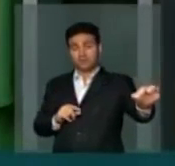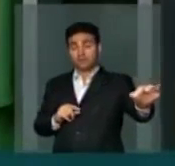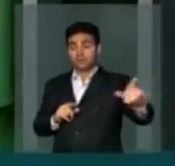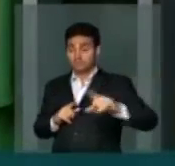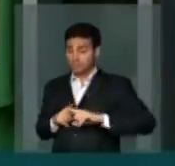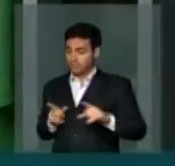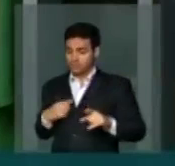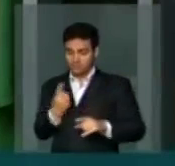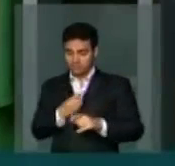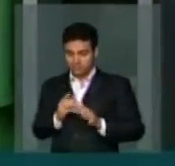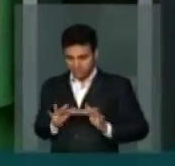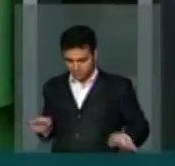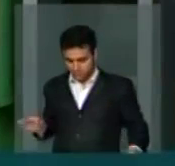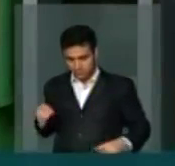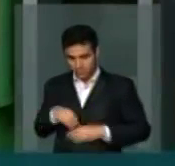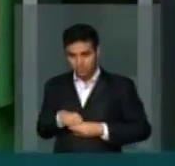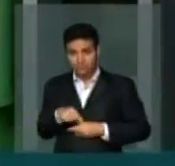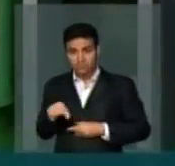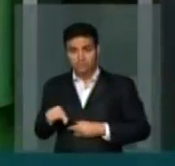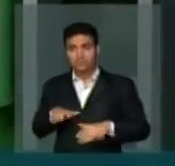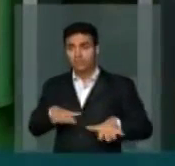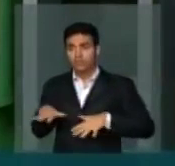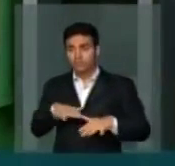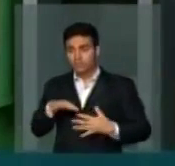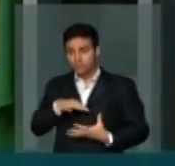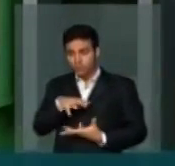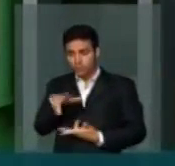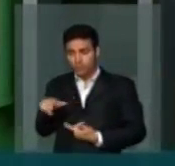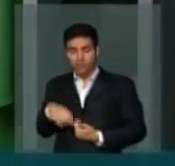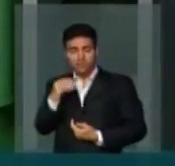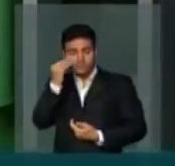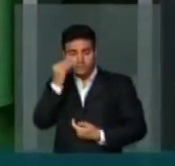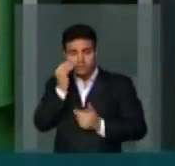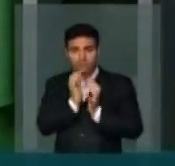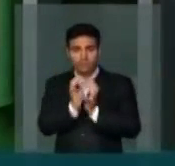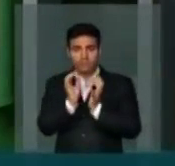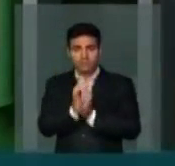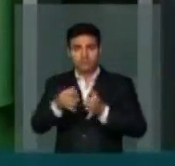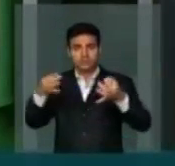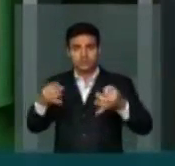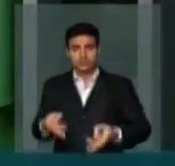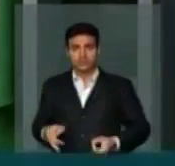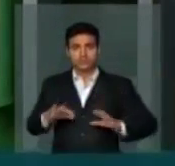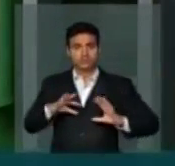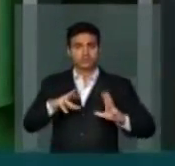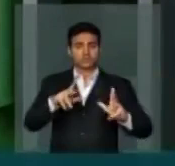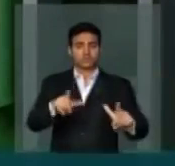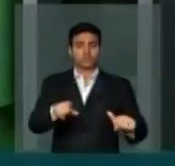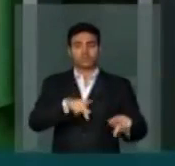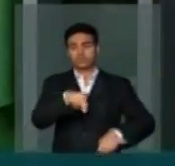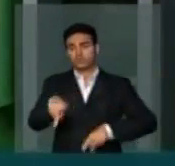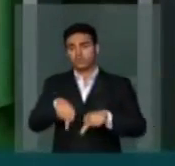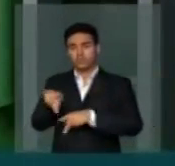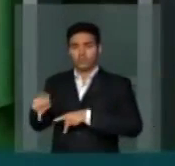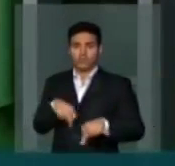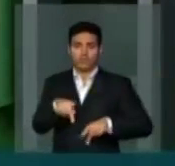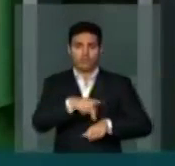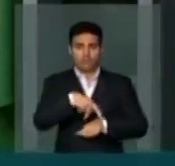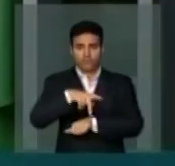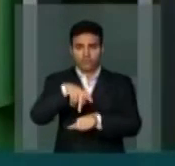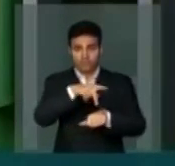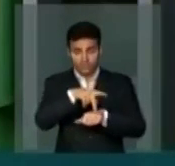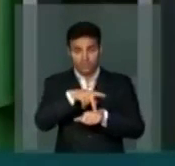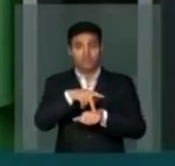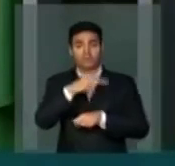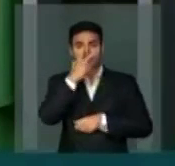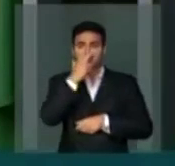com urgência movimentos globais em busca de uma convivência digna entre todos os povos do planeta. Seria como que